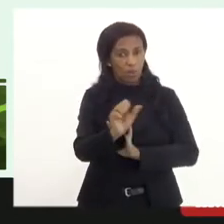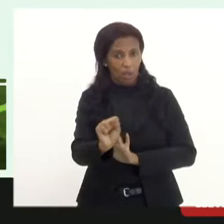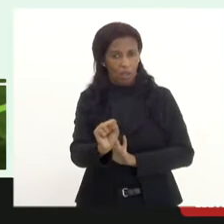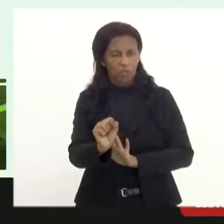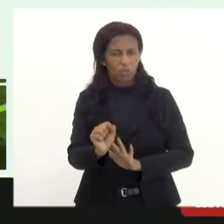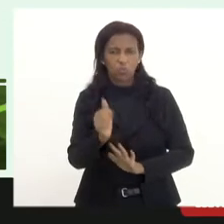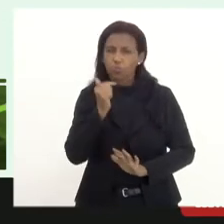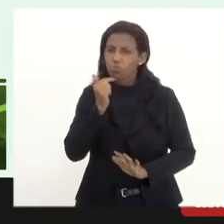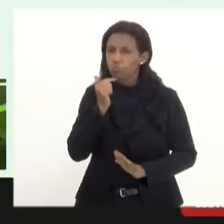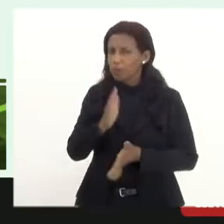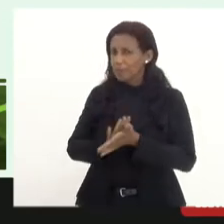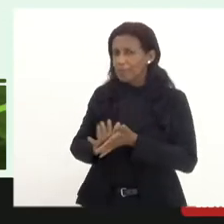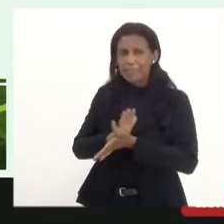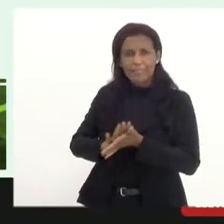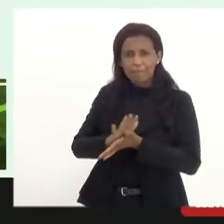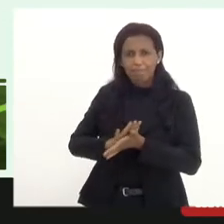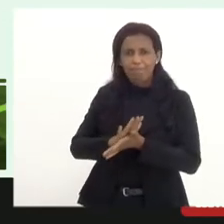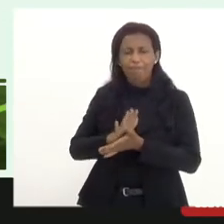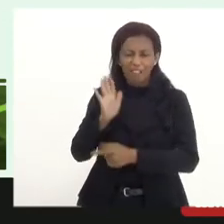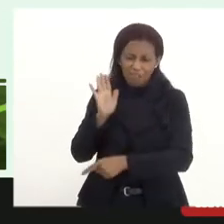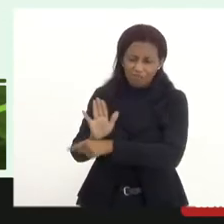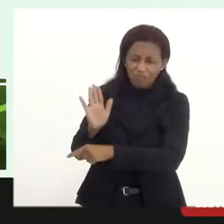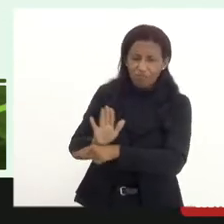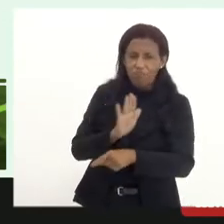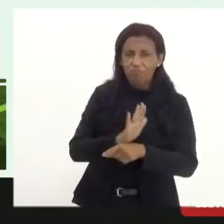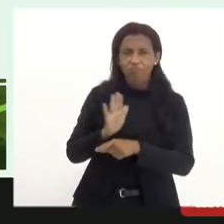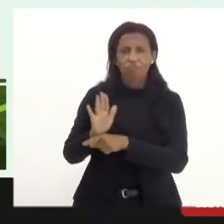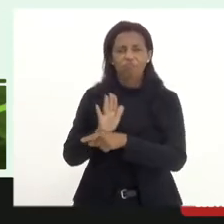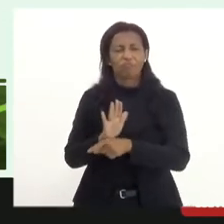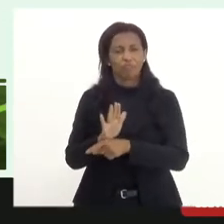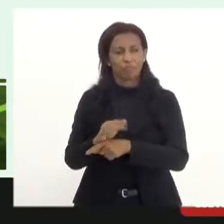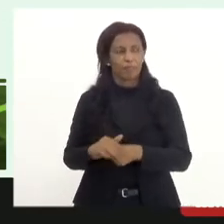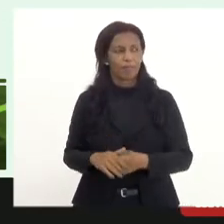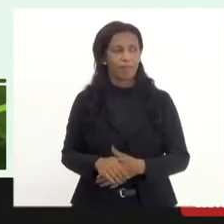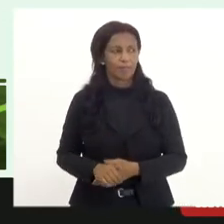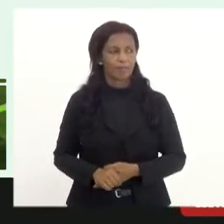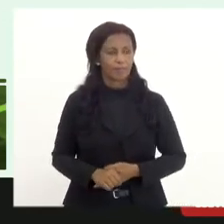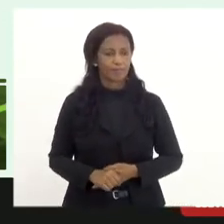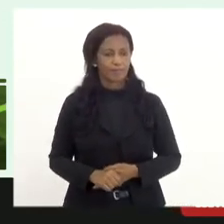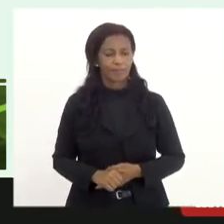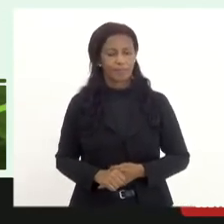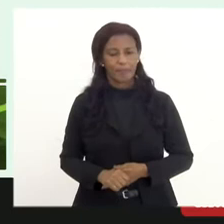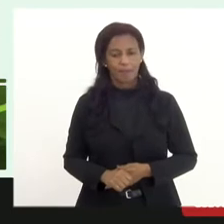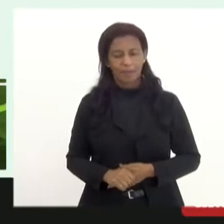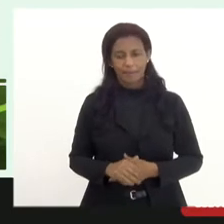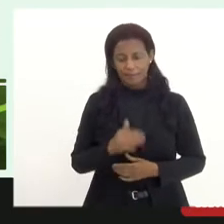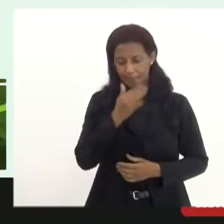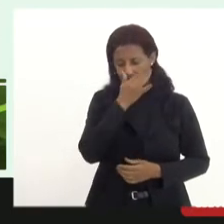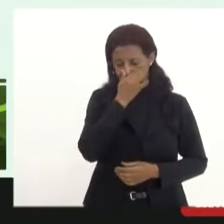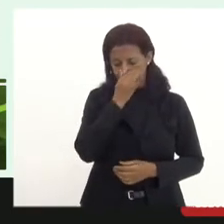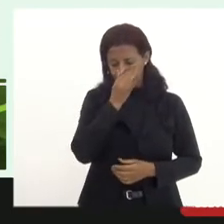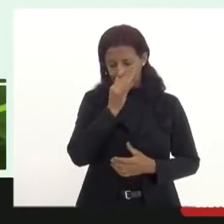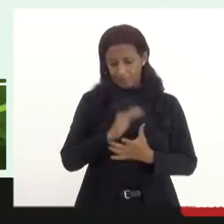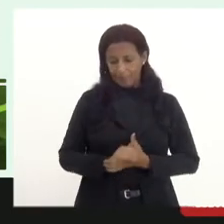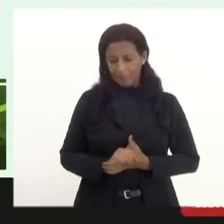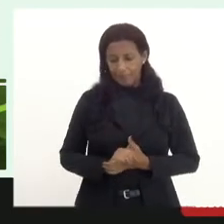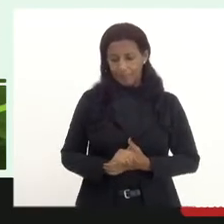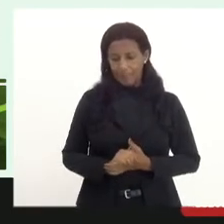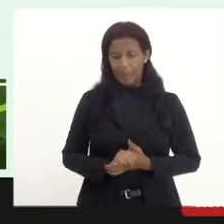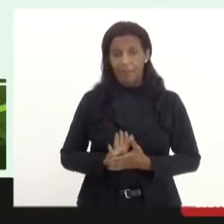Sem dúvida, é algo que vai ajudar muito a economicidade desse projeto, mas não só ele não resolve. Nós